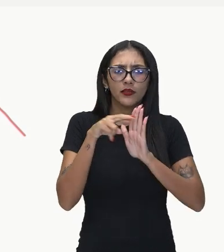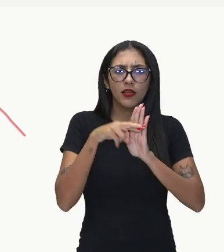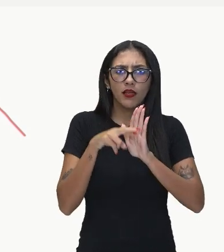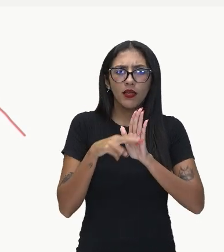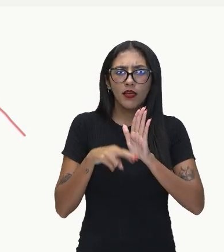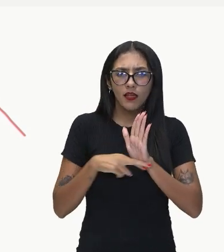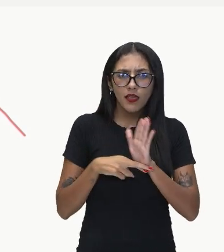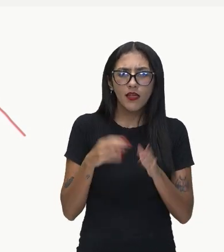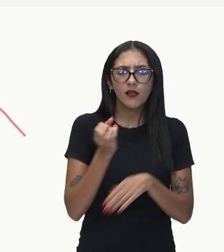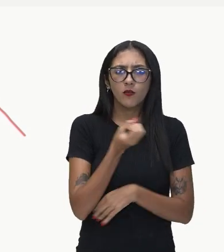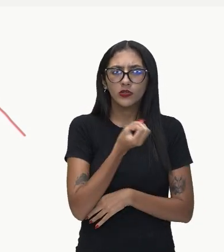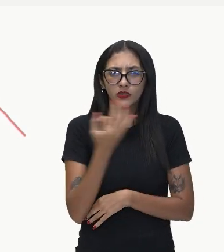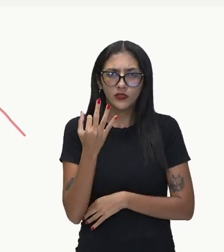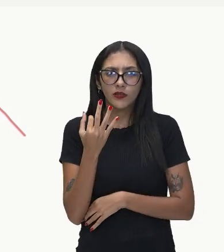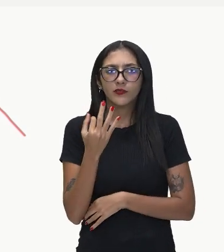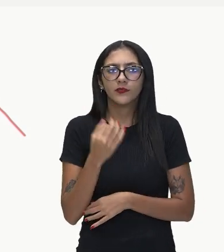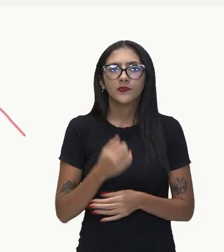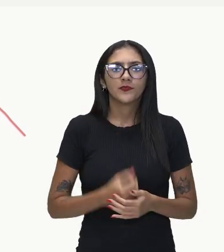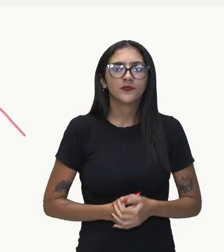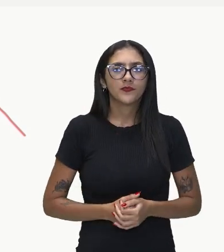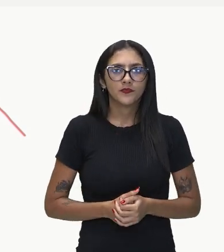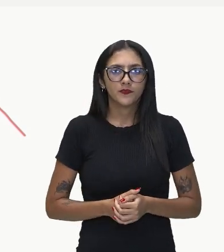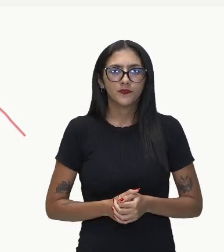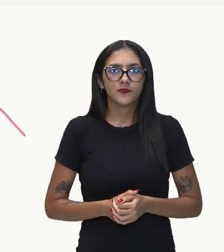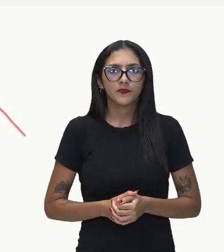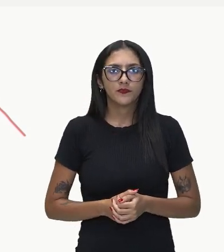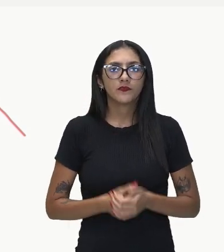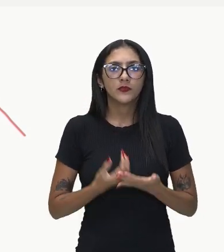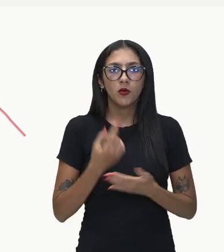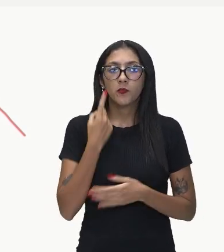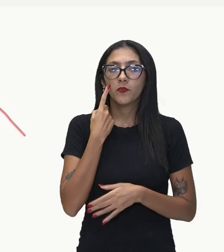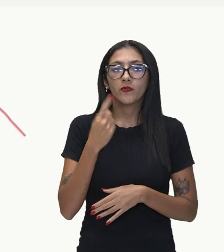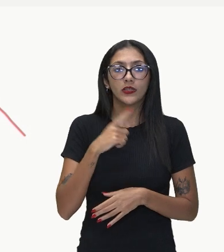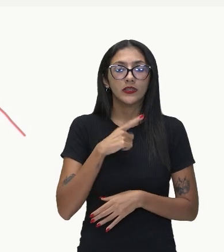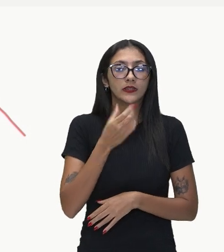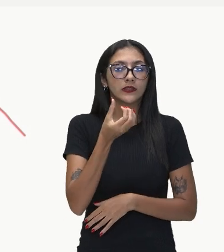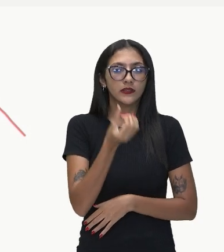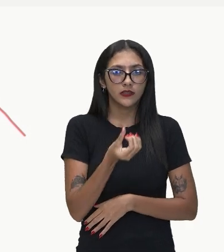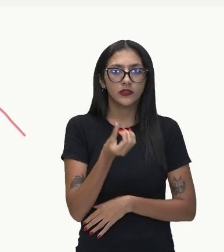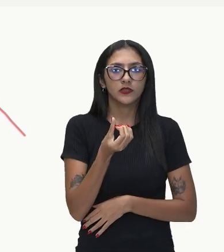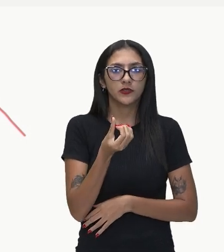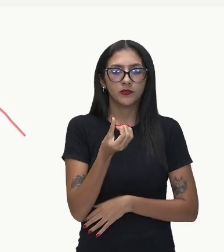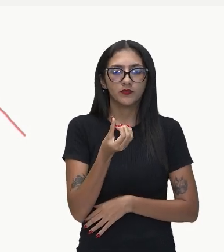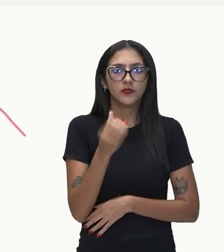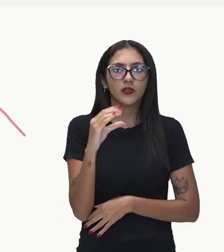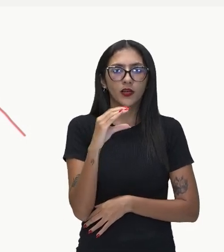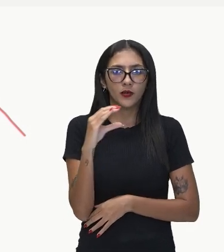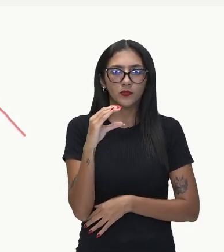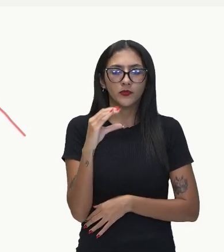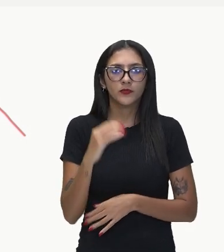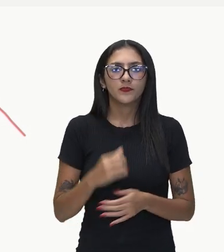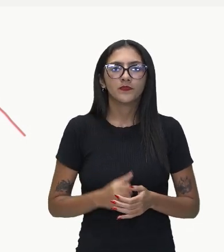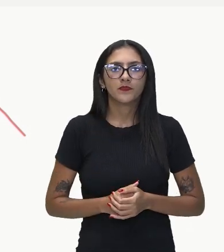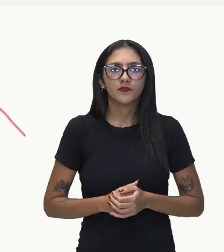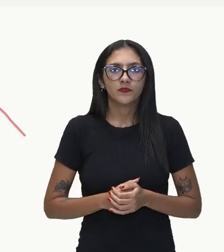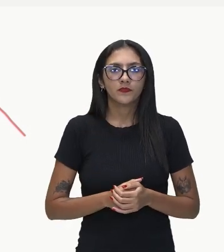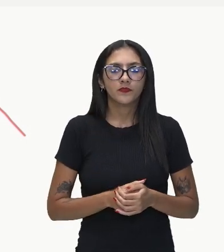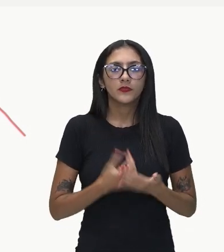da quantidade de carbono. Então, observe que você tem 6 carbonos. Então, o prefixo, ó,